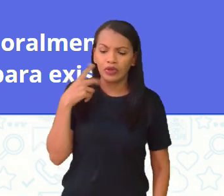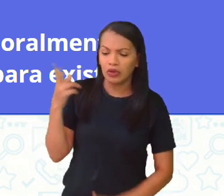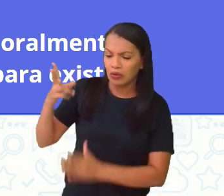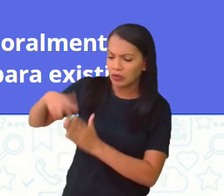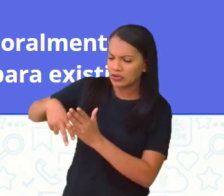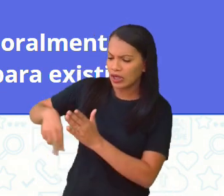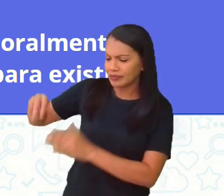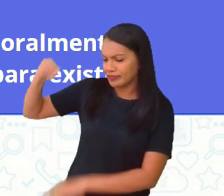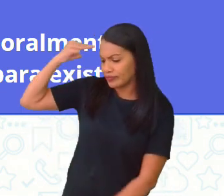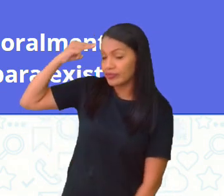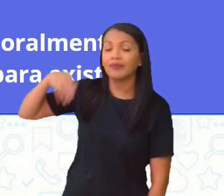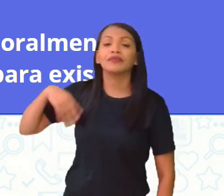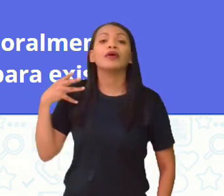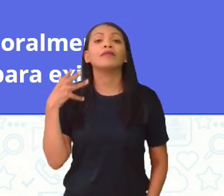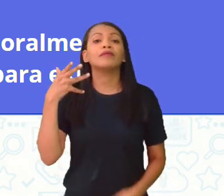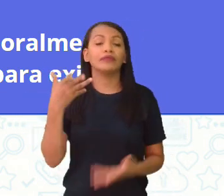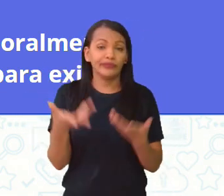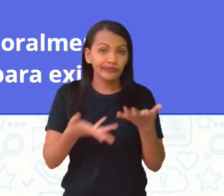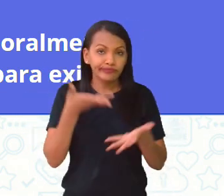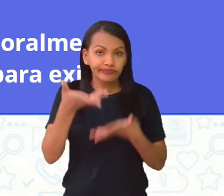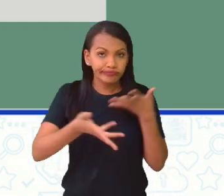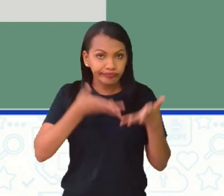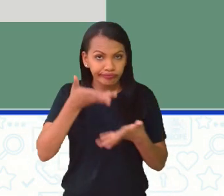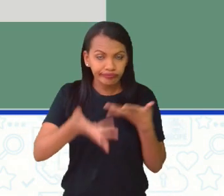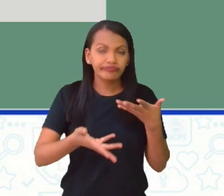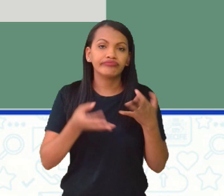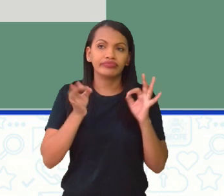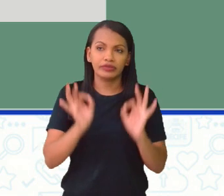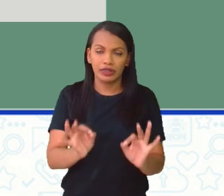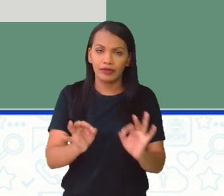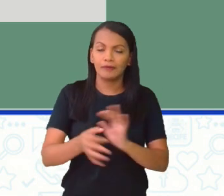Então, são dois eixos importantes.